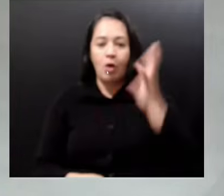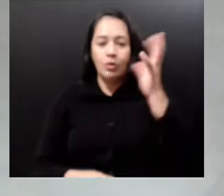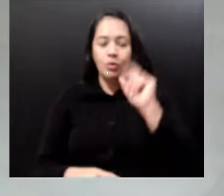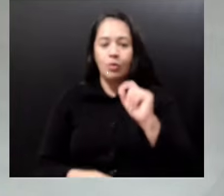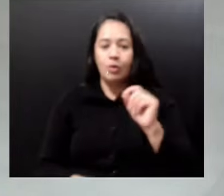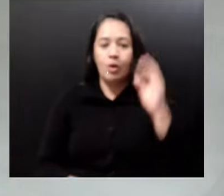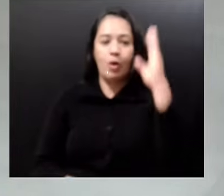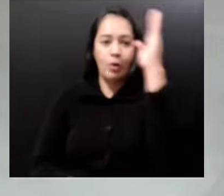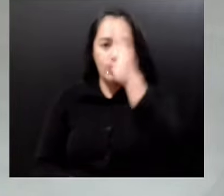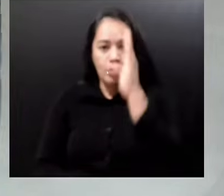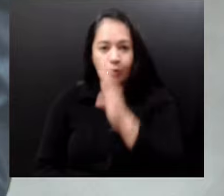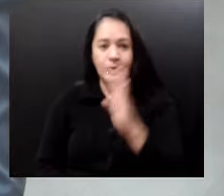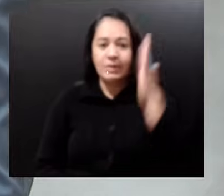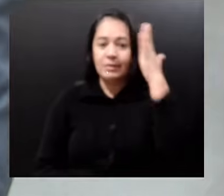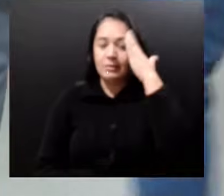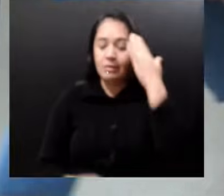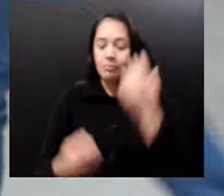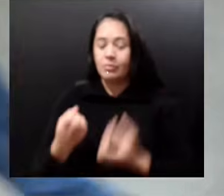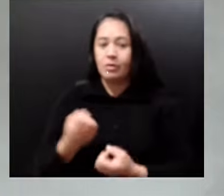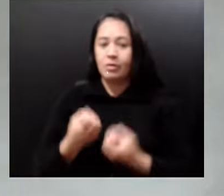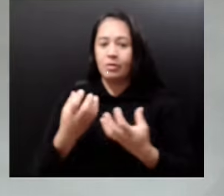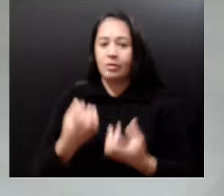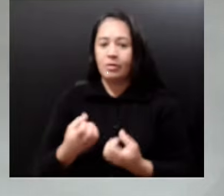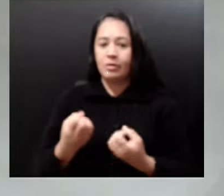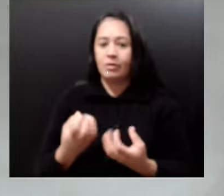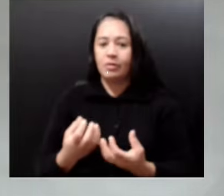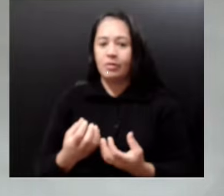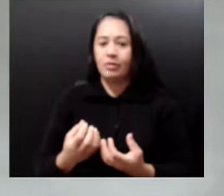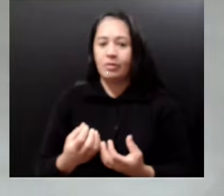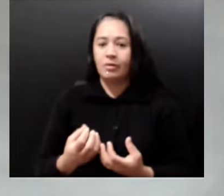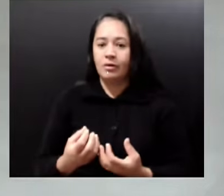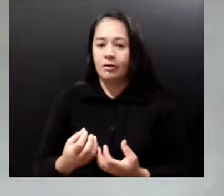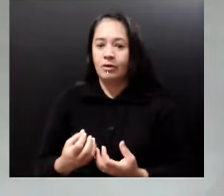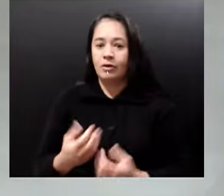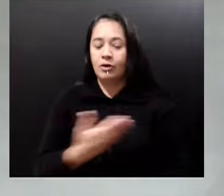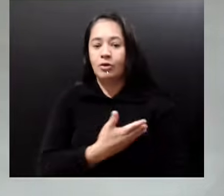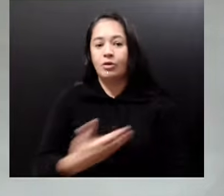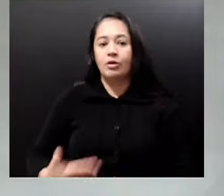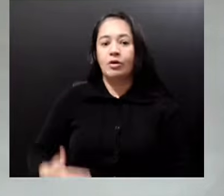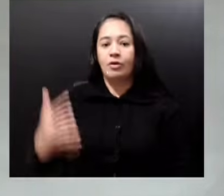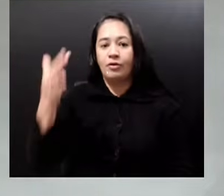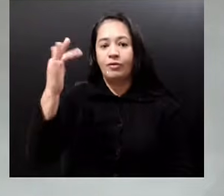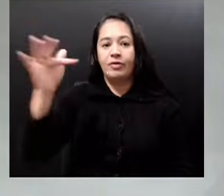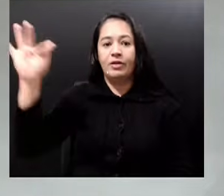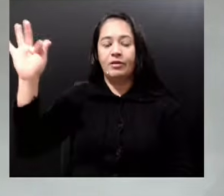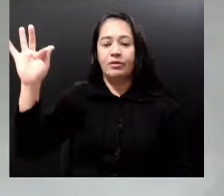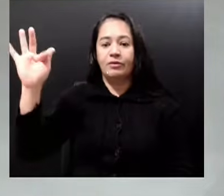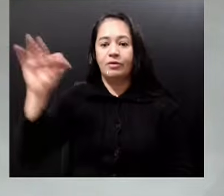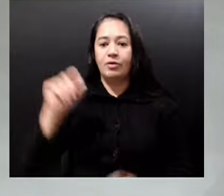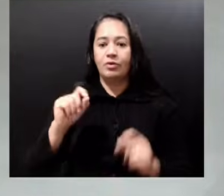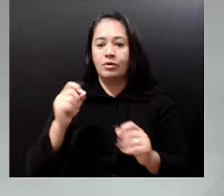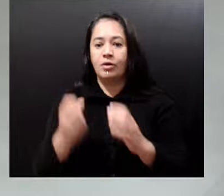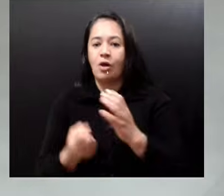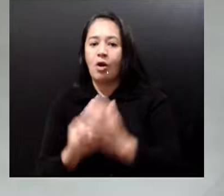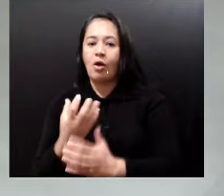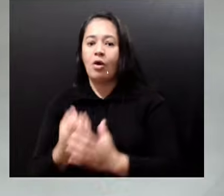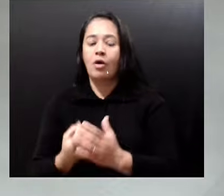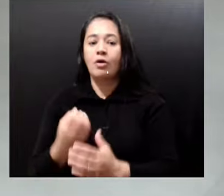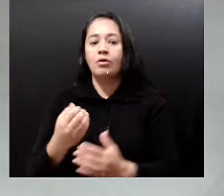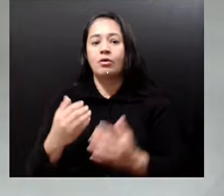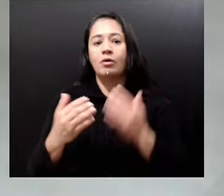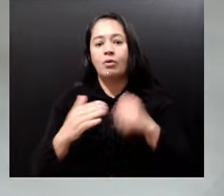informação, deveria, através do governo federal, através do Itamaraty, criar pontes, criar diálogo com os Estados